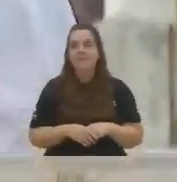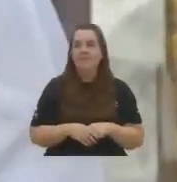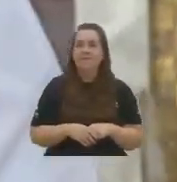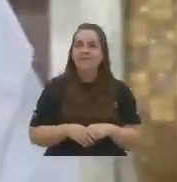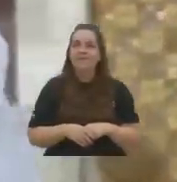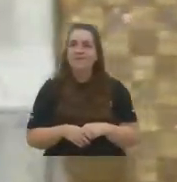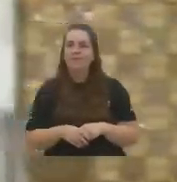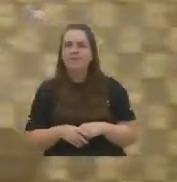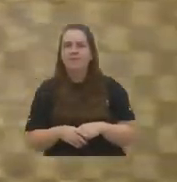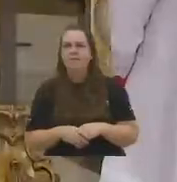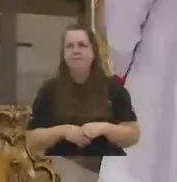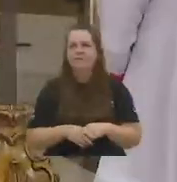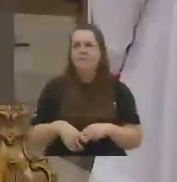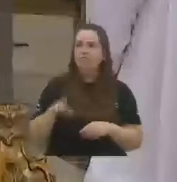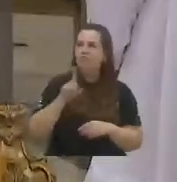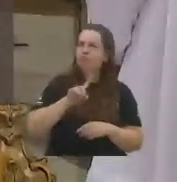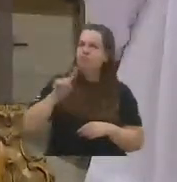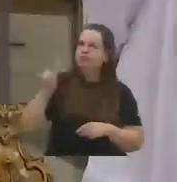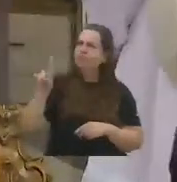Deus, quero louvar-te,